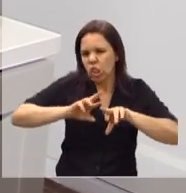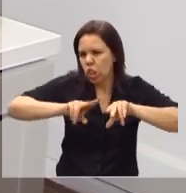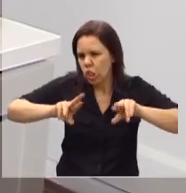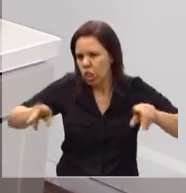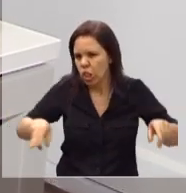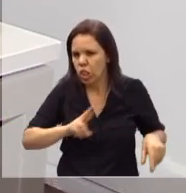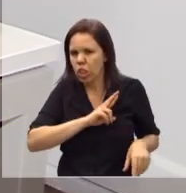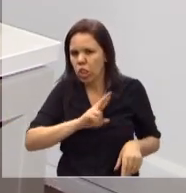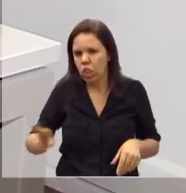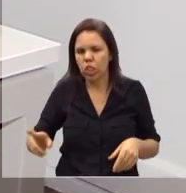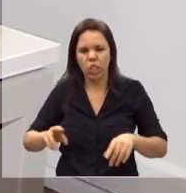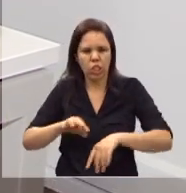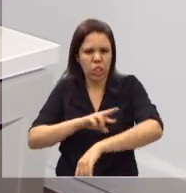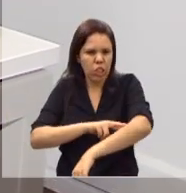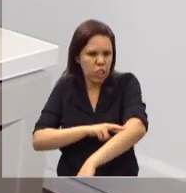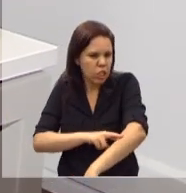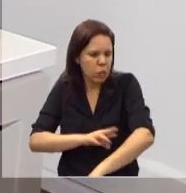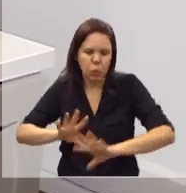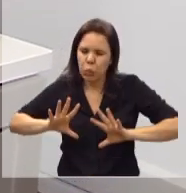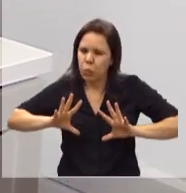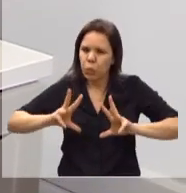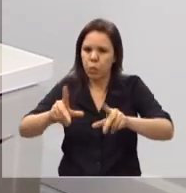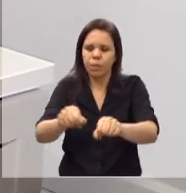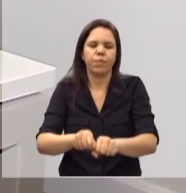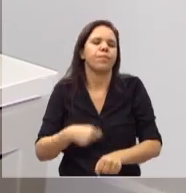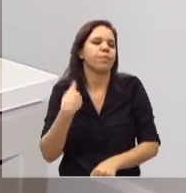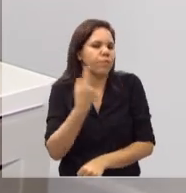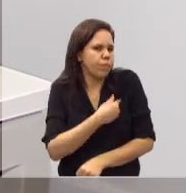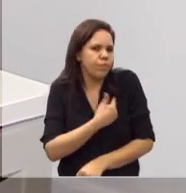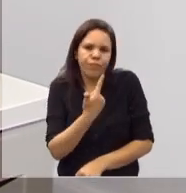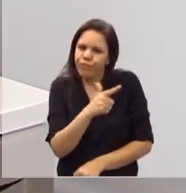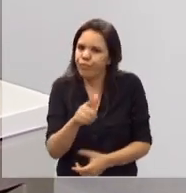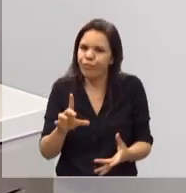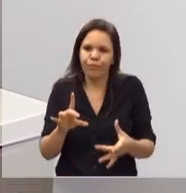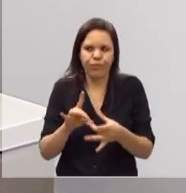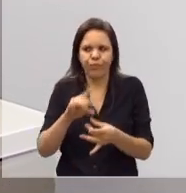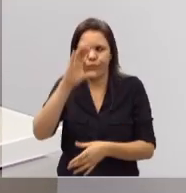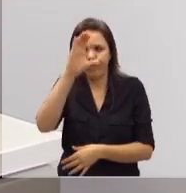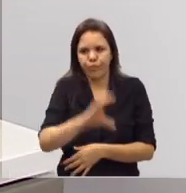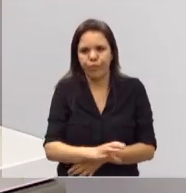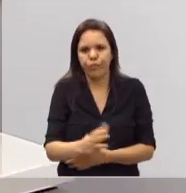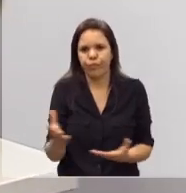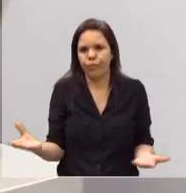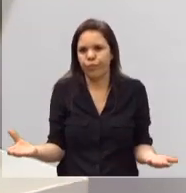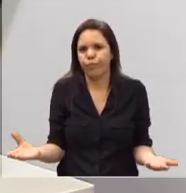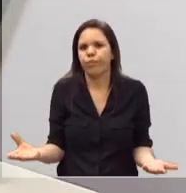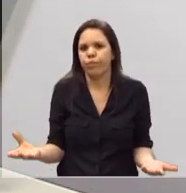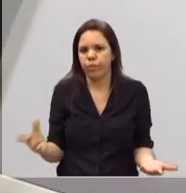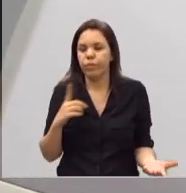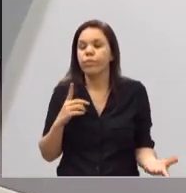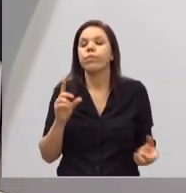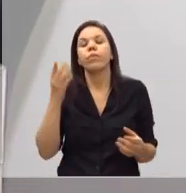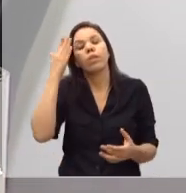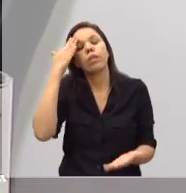de credo, de cor, de tudo, né? Se nós não nos unirmos como cidadão, porque nós entendemos o seguinte, o